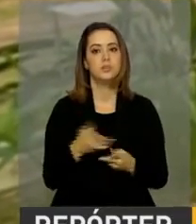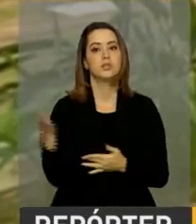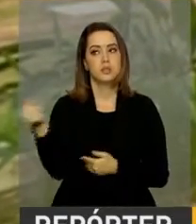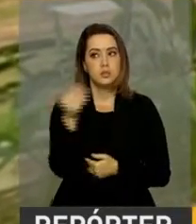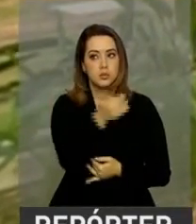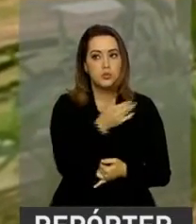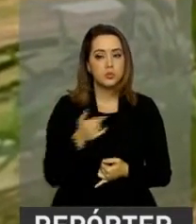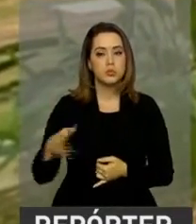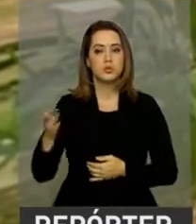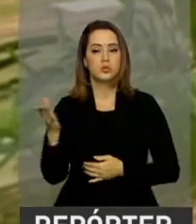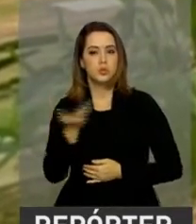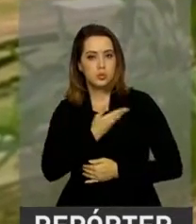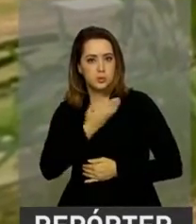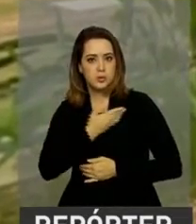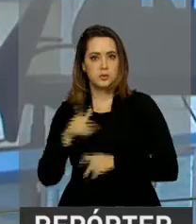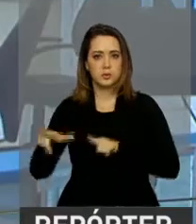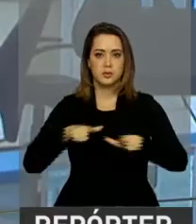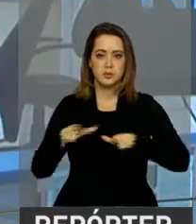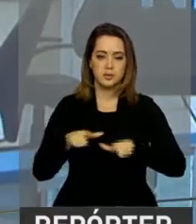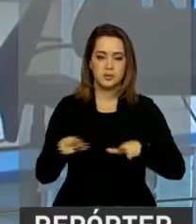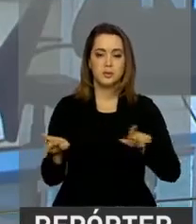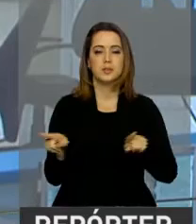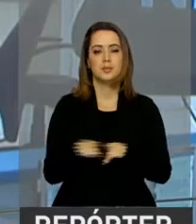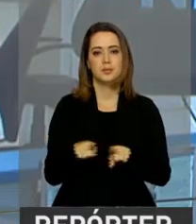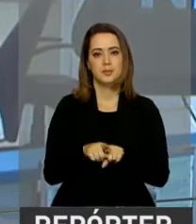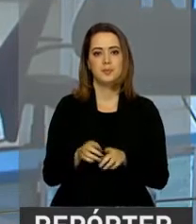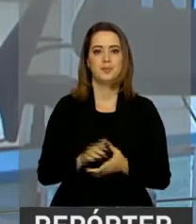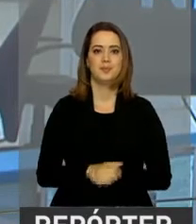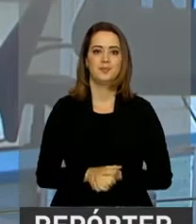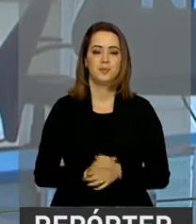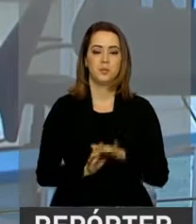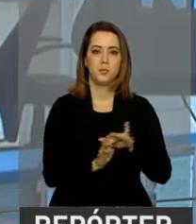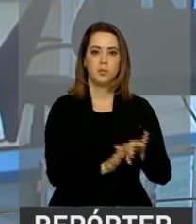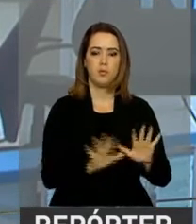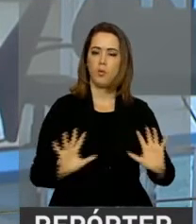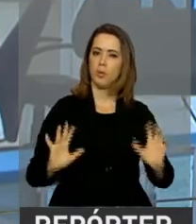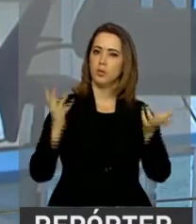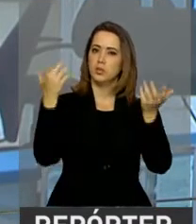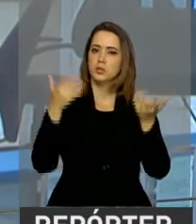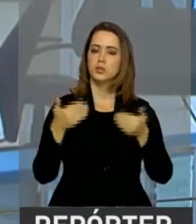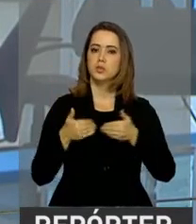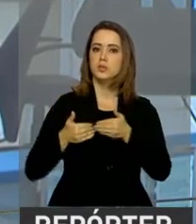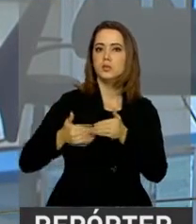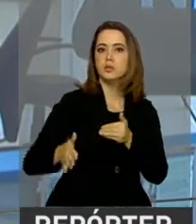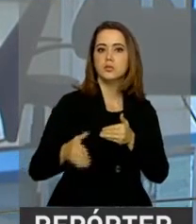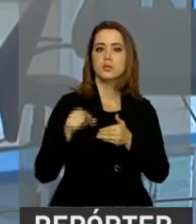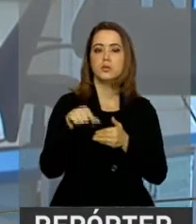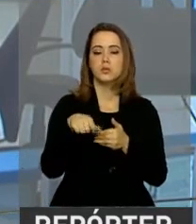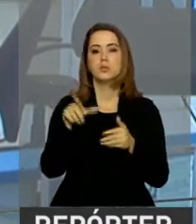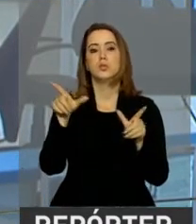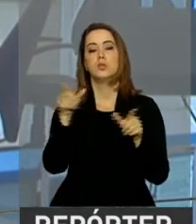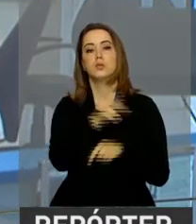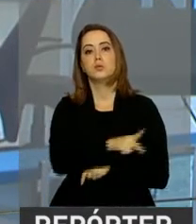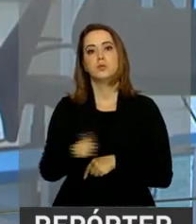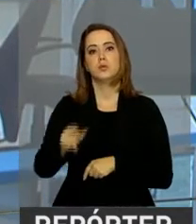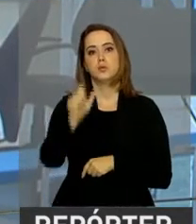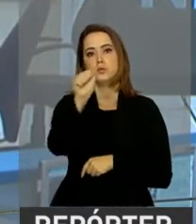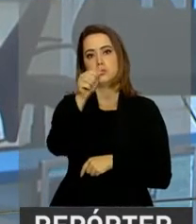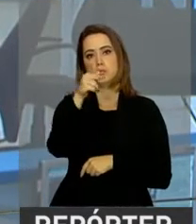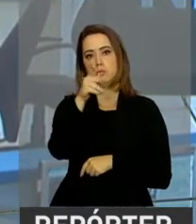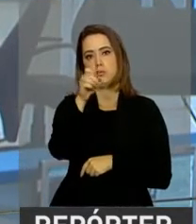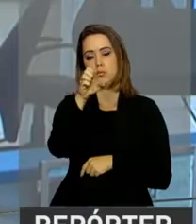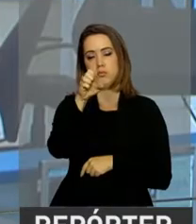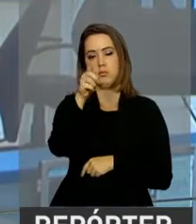também e mobilizar o pessoal. E durante a cerimônia de inauguração, o presidente da Apex Brasil, o embaixador